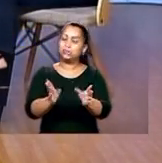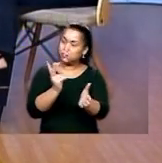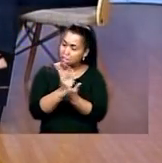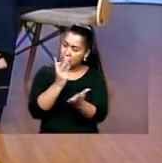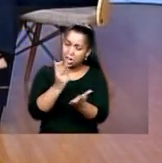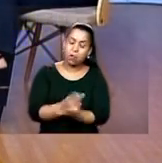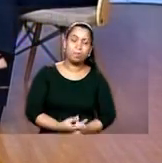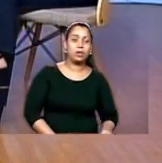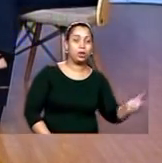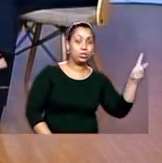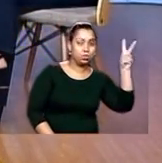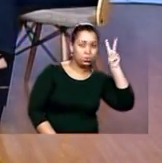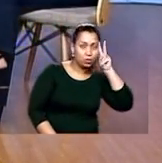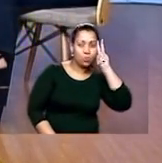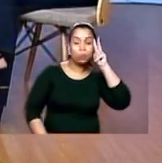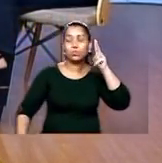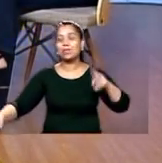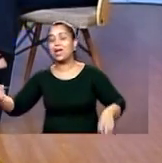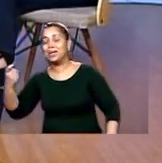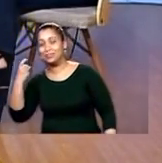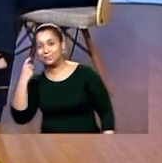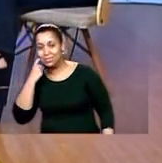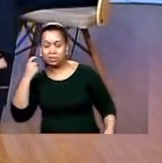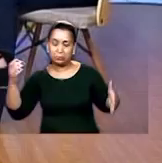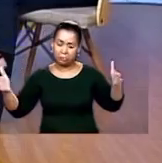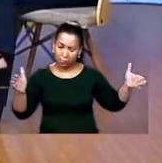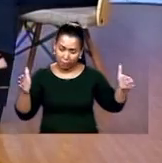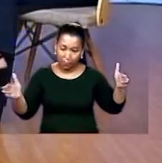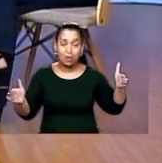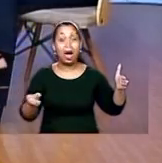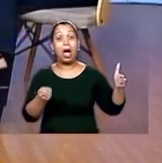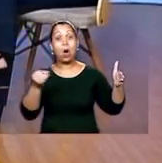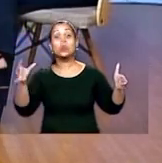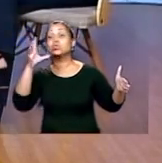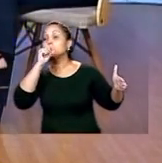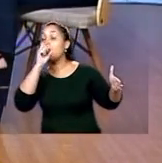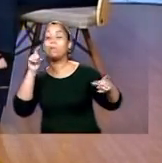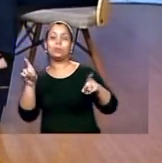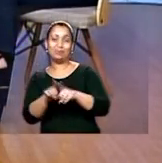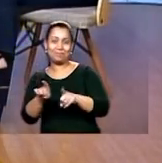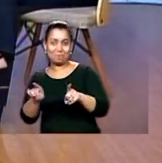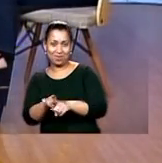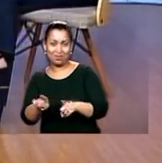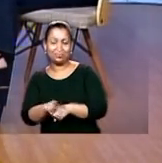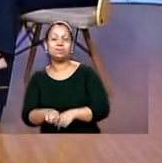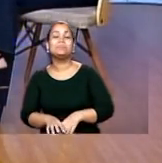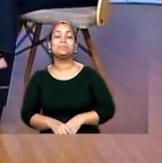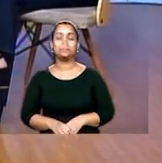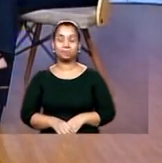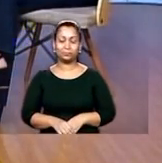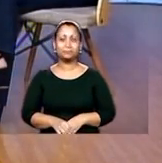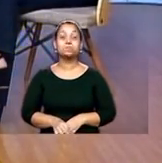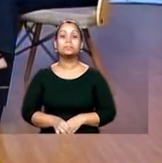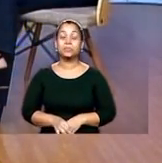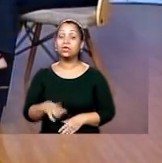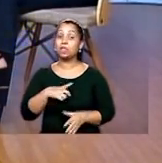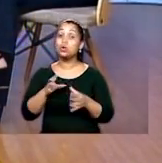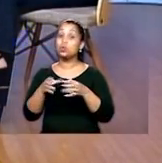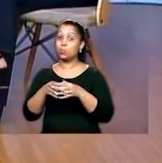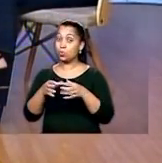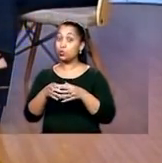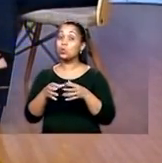de segunda a sexta e alguns no sábado também. Dizendo que também vocês realizam captação no sábado. Nós temos uma equipe, não